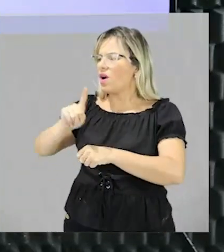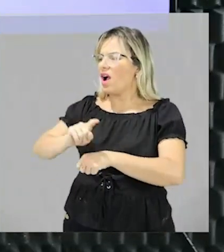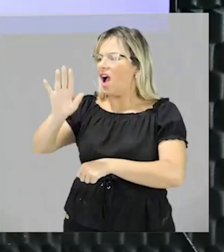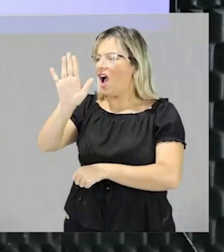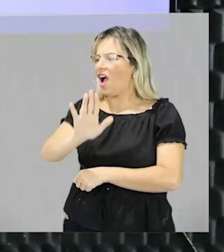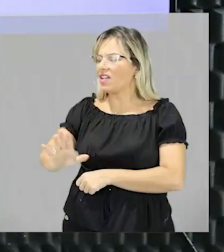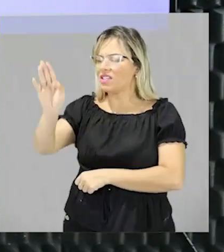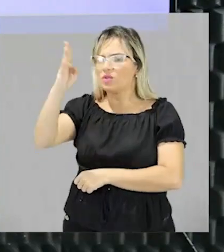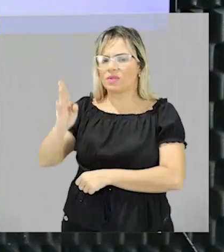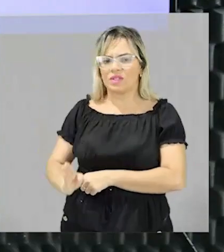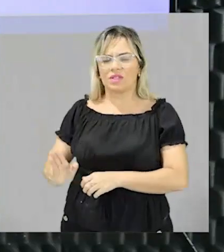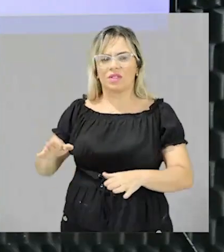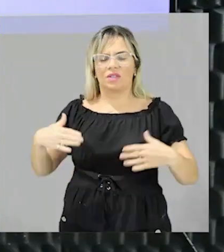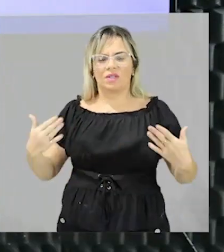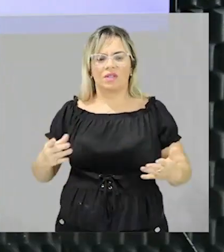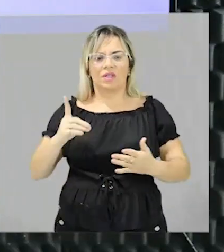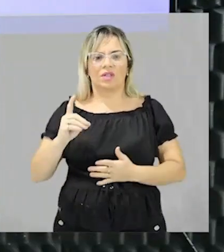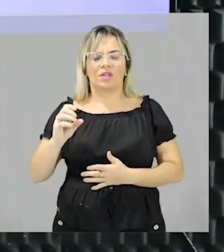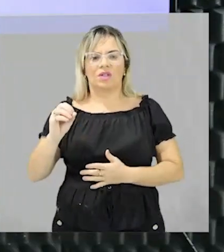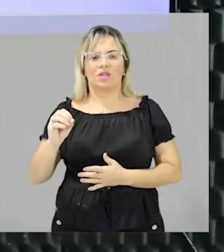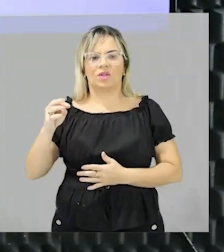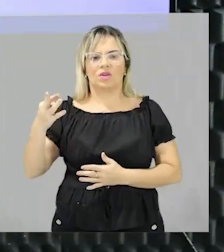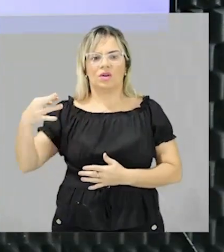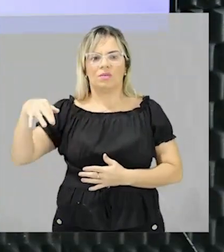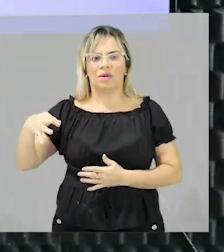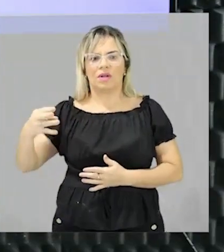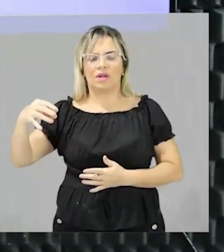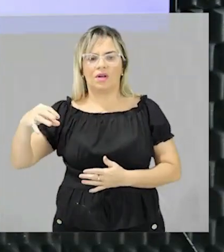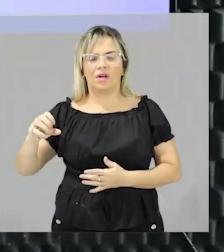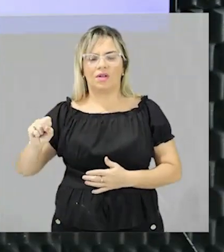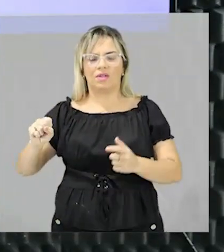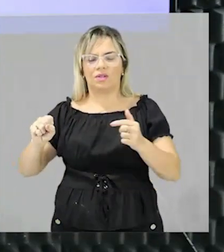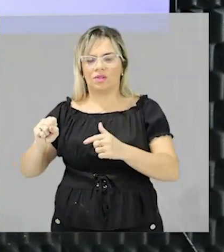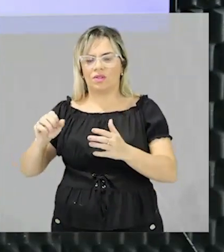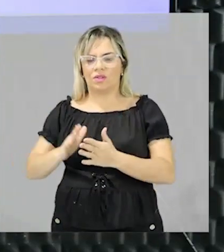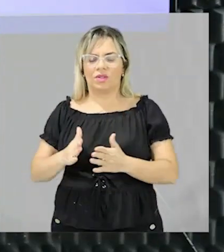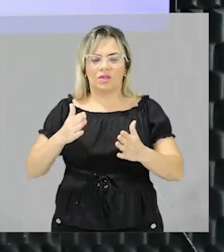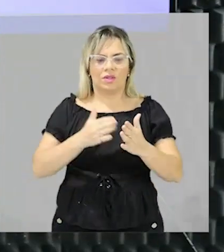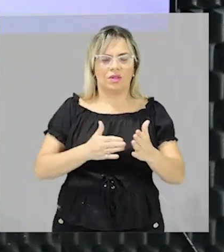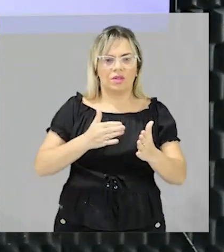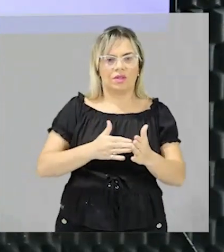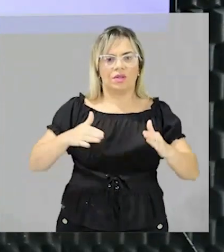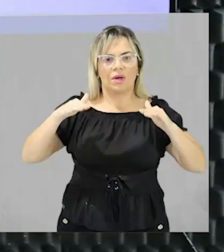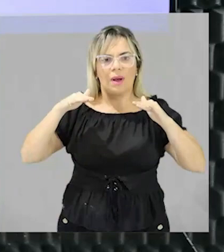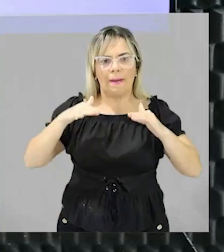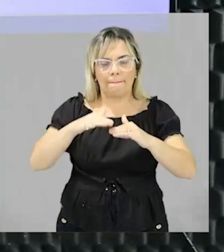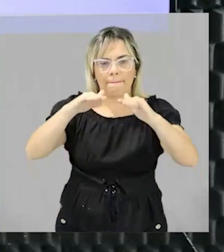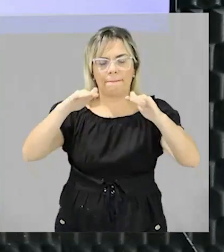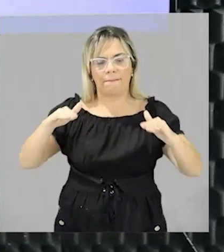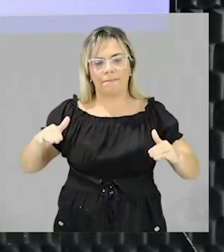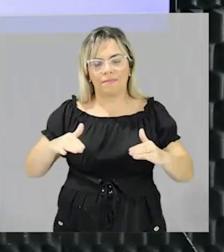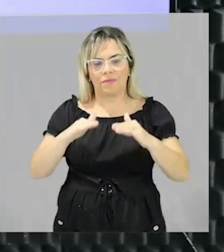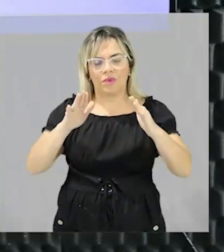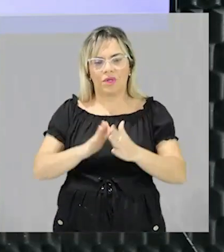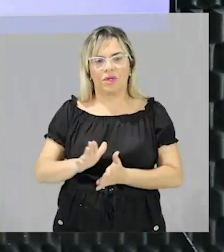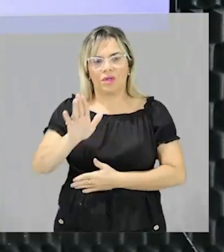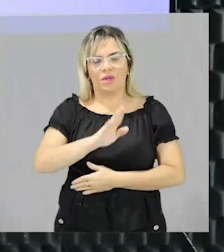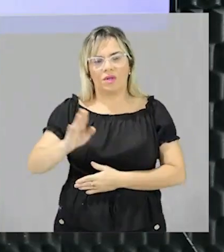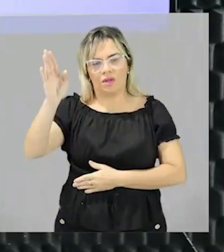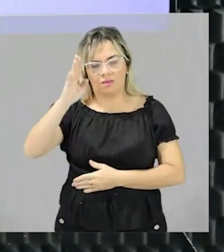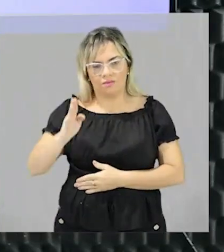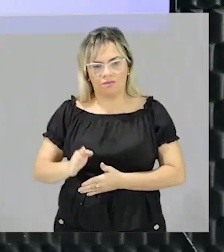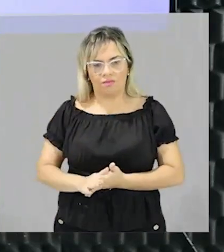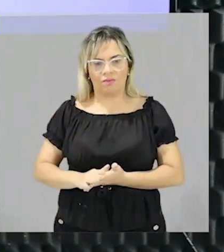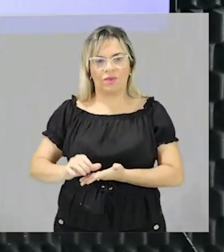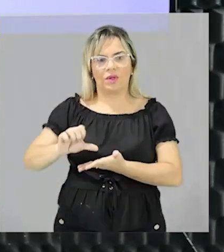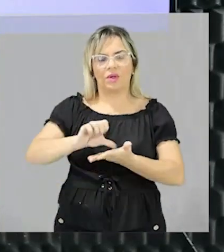Brasil? Galera, dobramentos modernos nós só vamos encontrar em áreas de limite de placas tectônicas. Tá? E o Brasil está no centro da